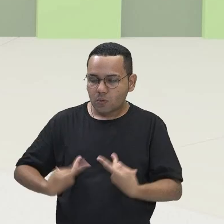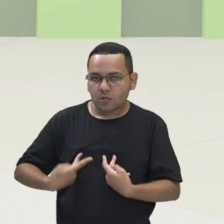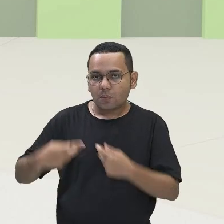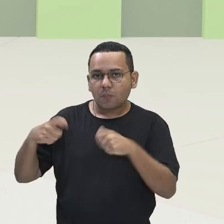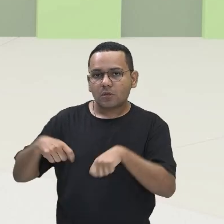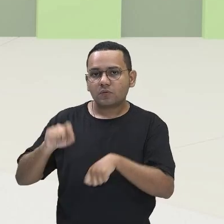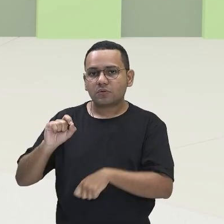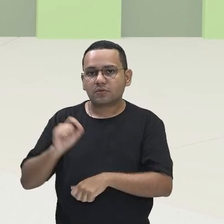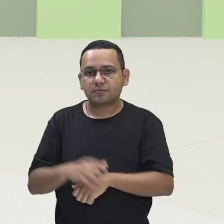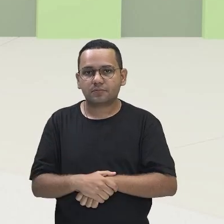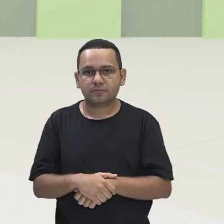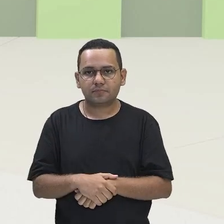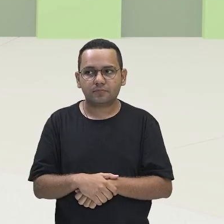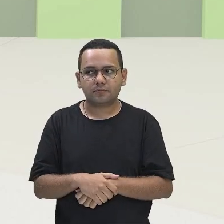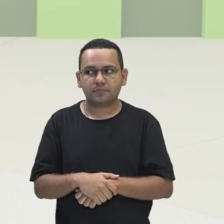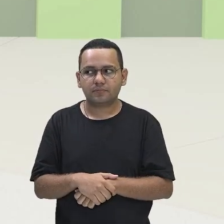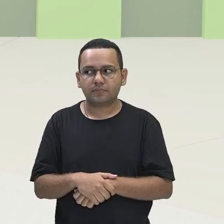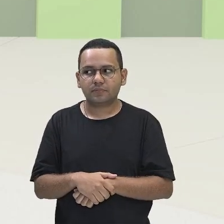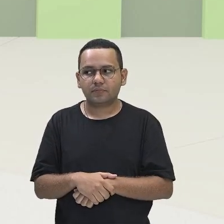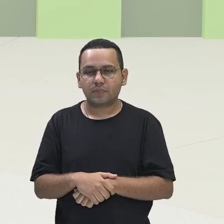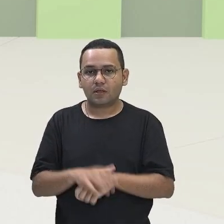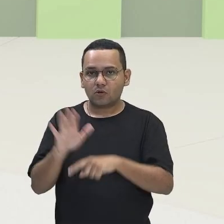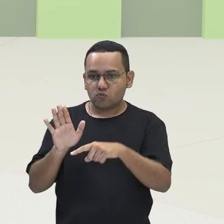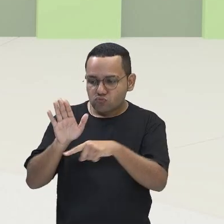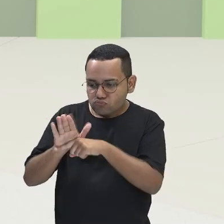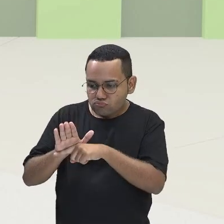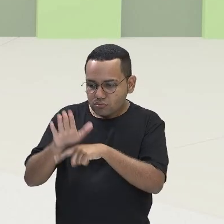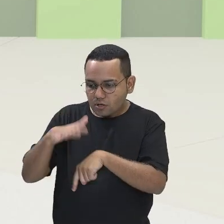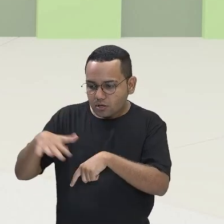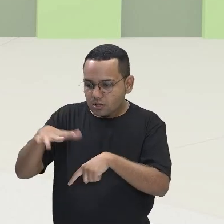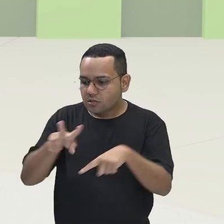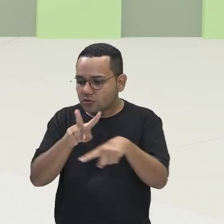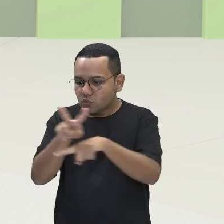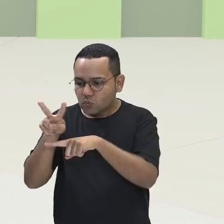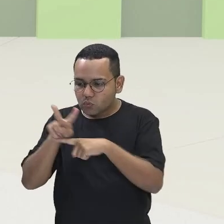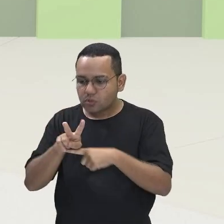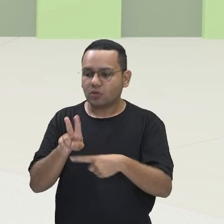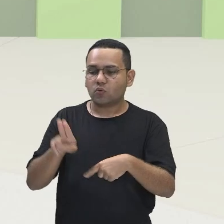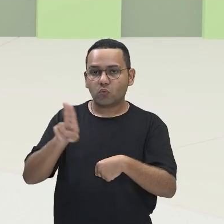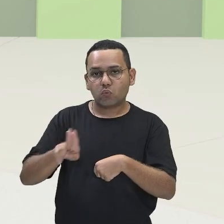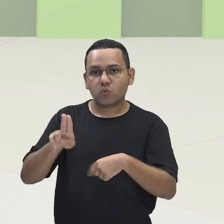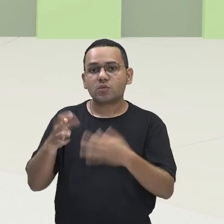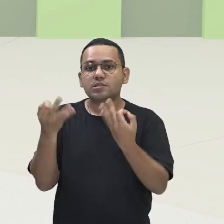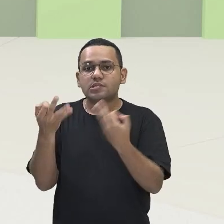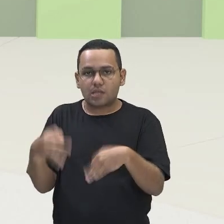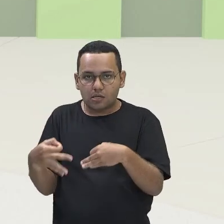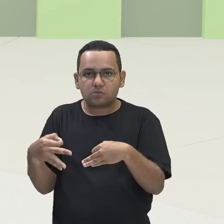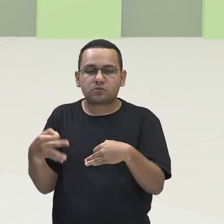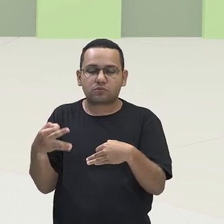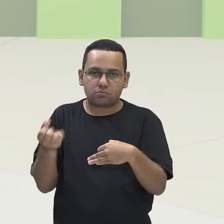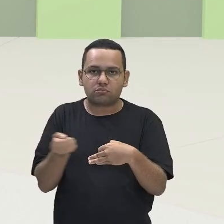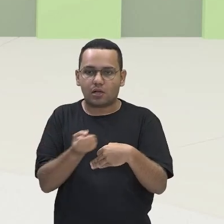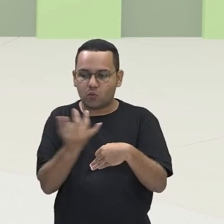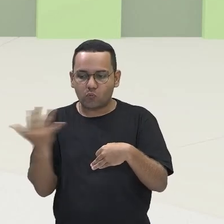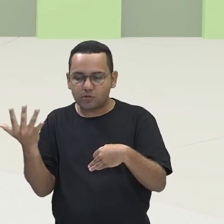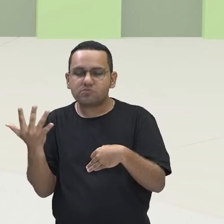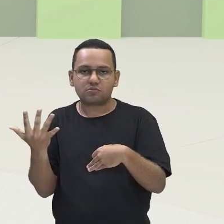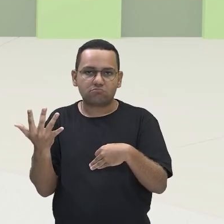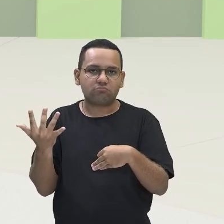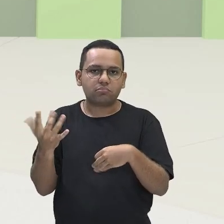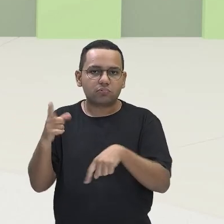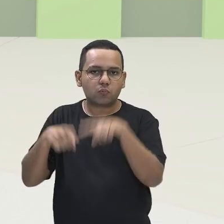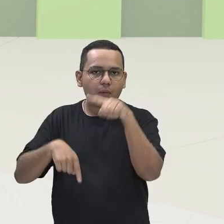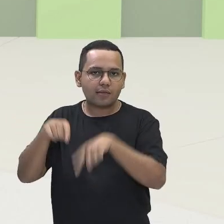então, ajudar na conservação, no uso de recursos naturais, de modo